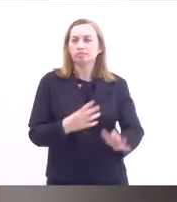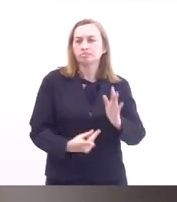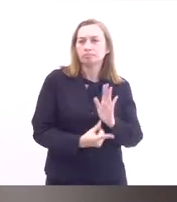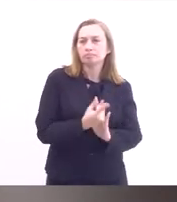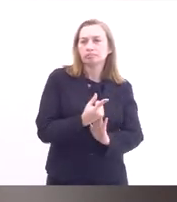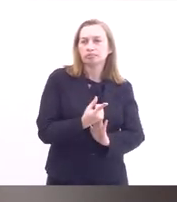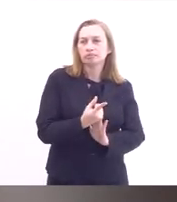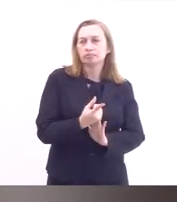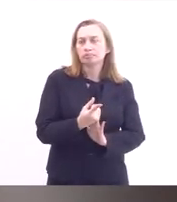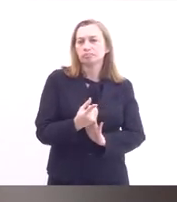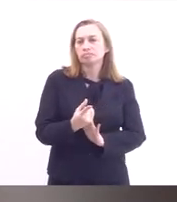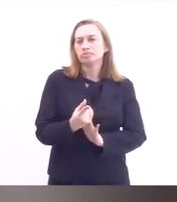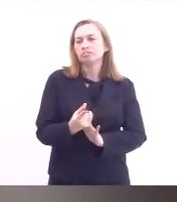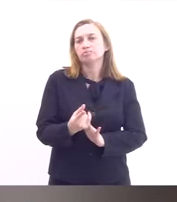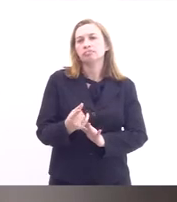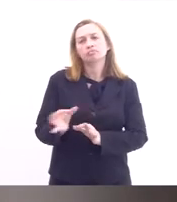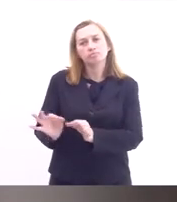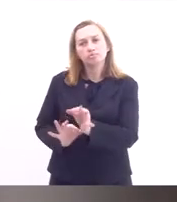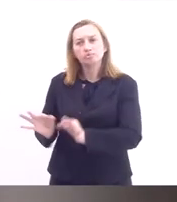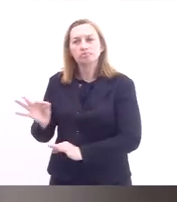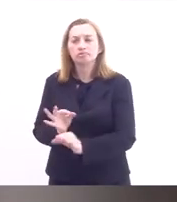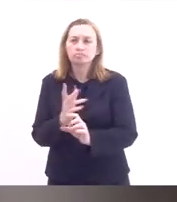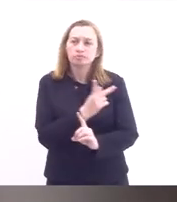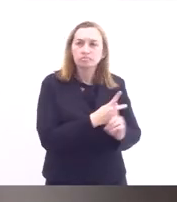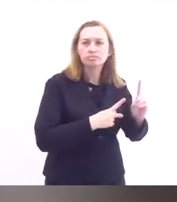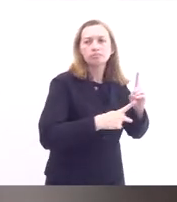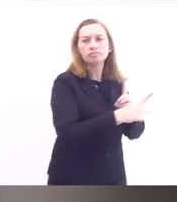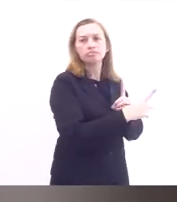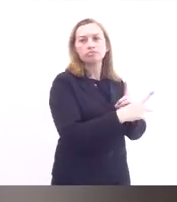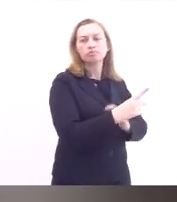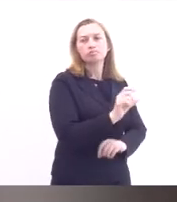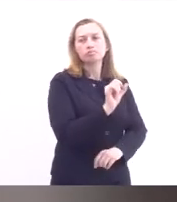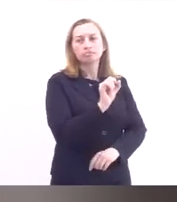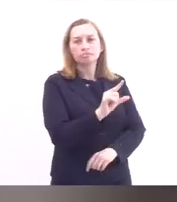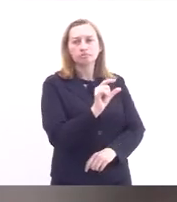para o plano previdenciário, que o plano previdenciário está em azul com